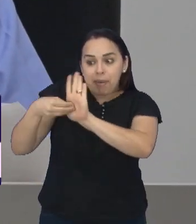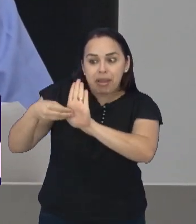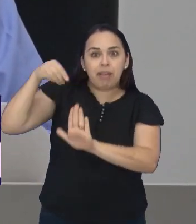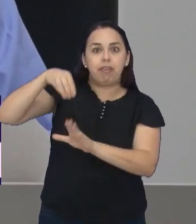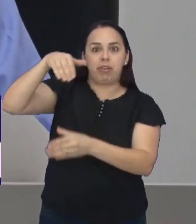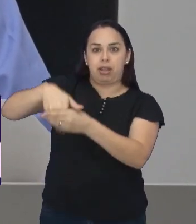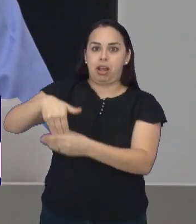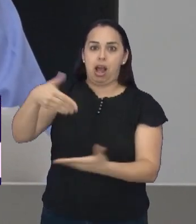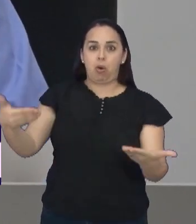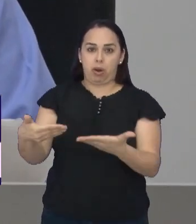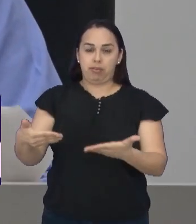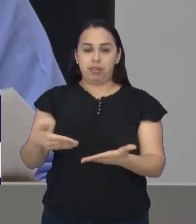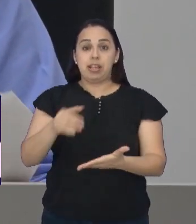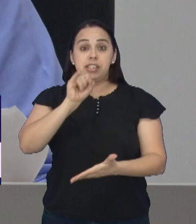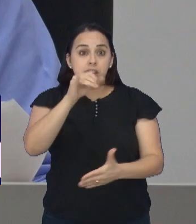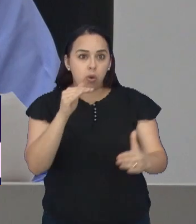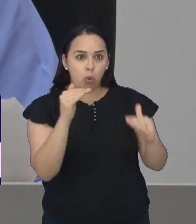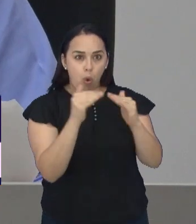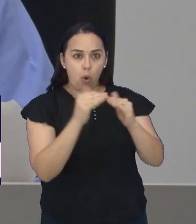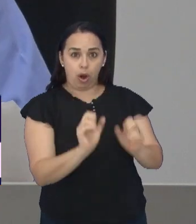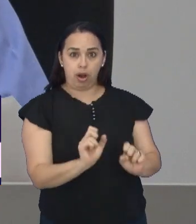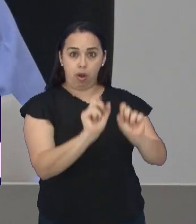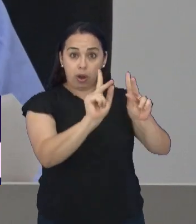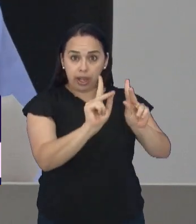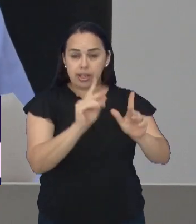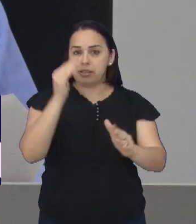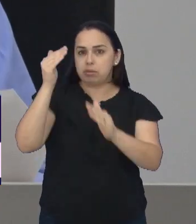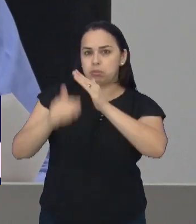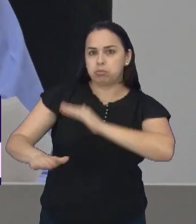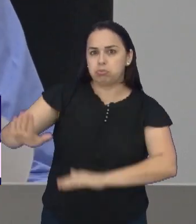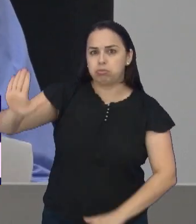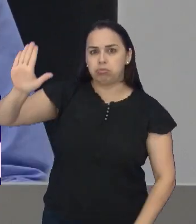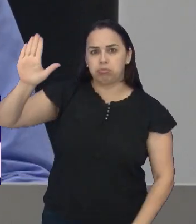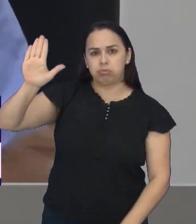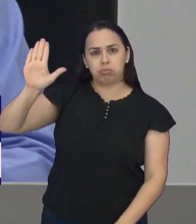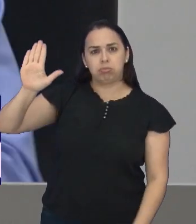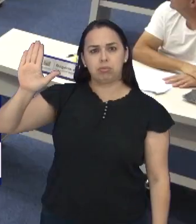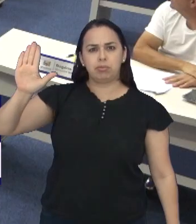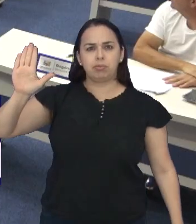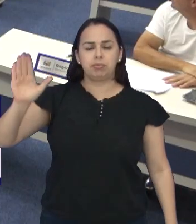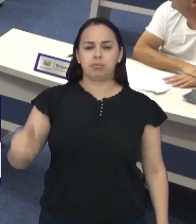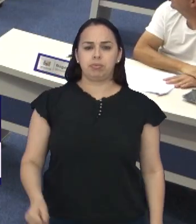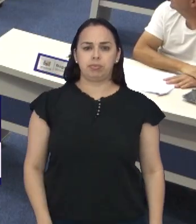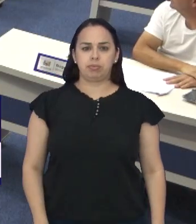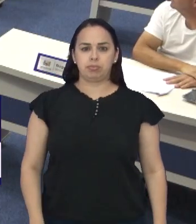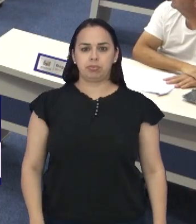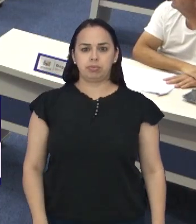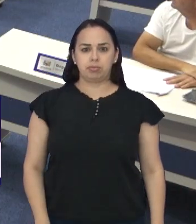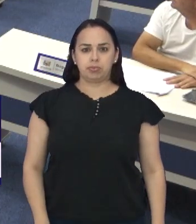emenda. Vereadores favoráveis, permaneça como estão. Os contrários, que se manifestem.